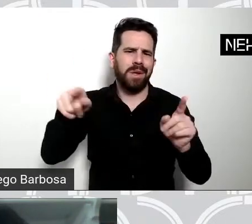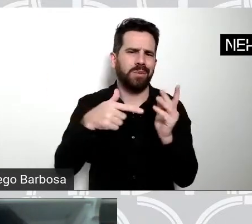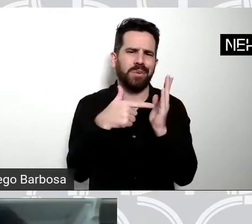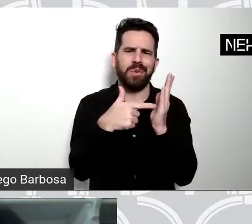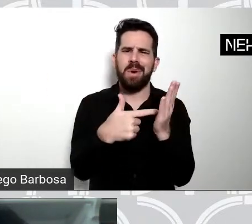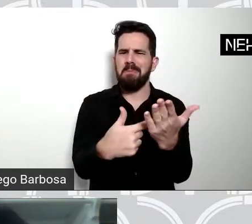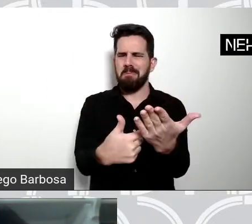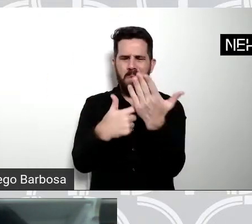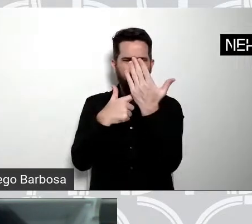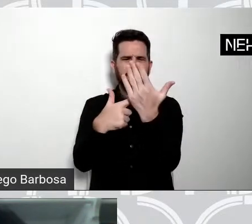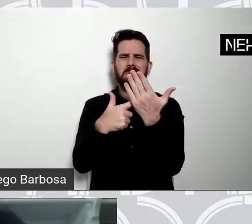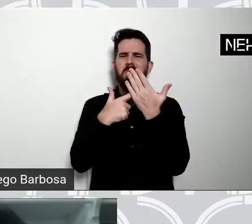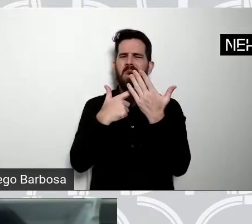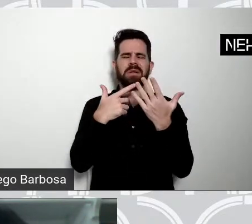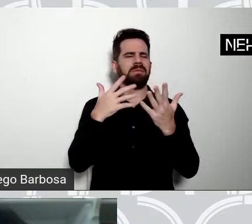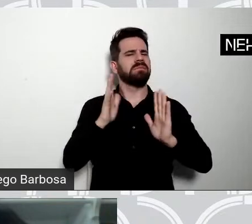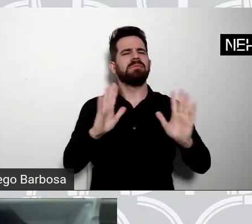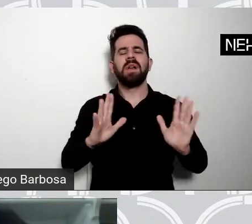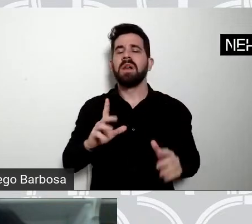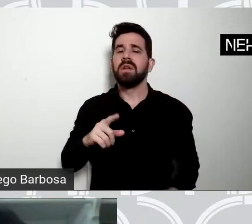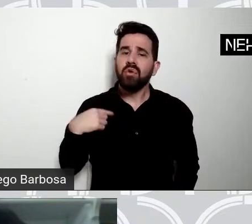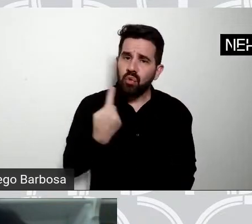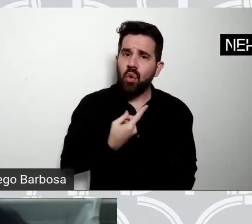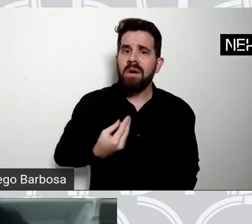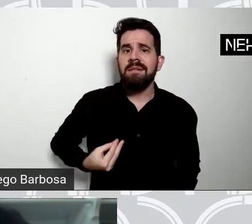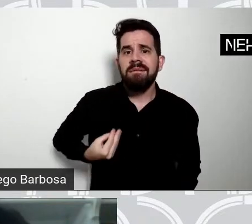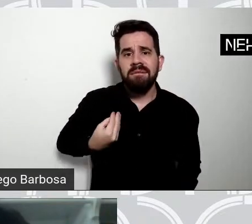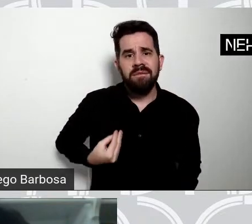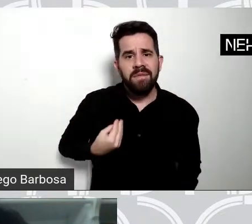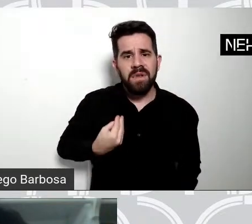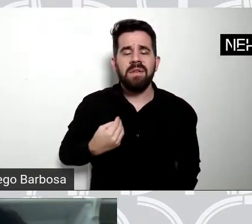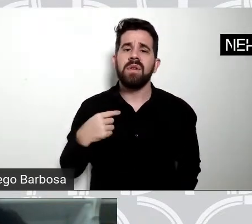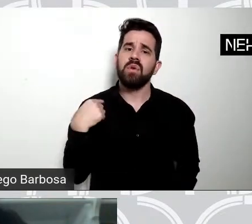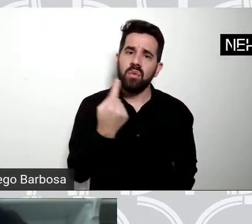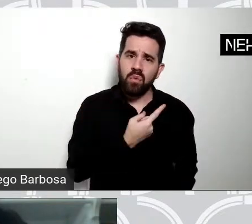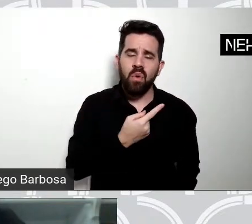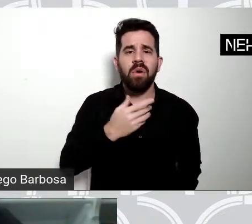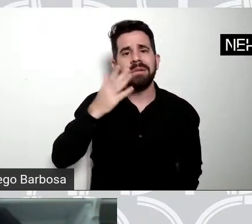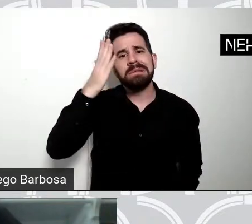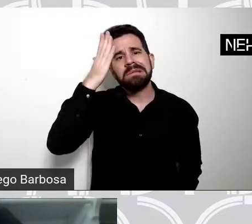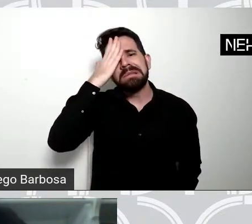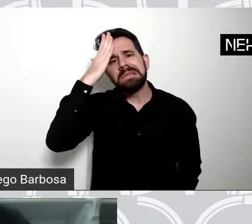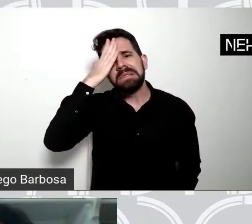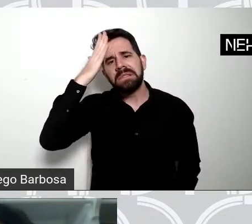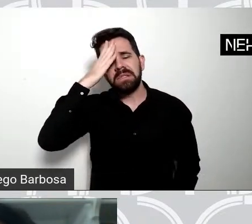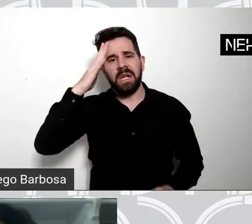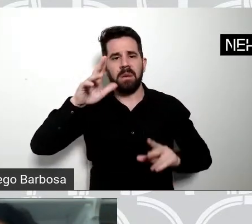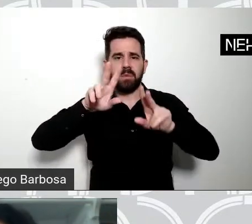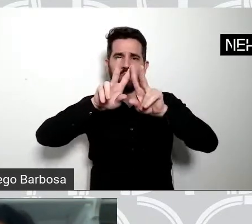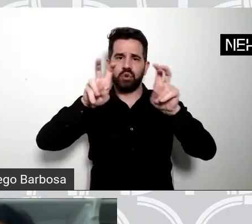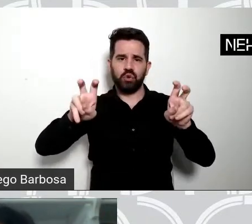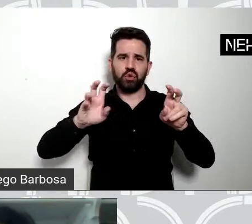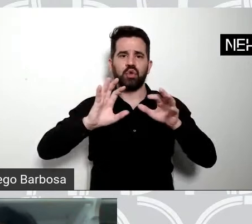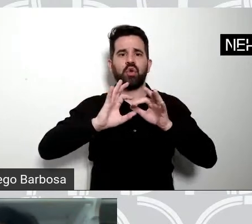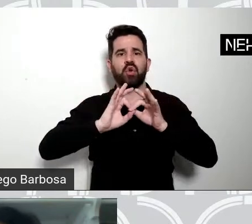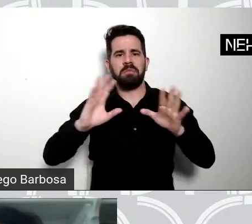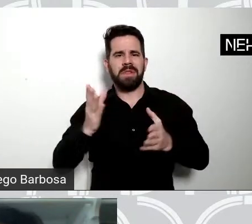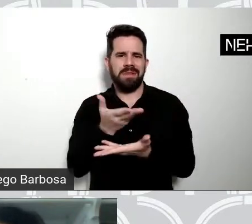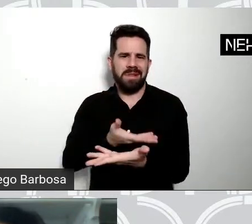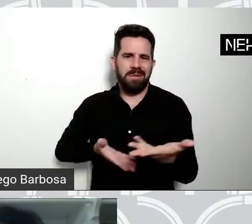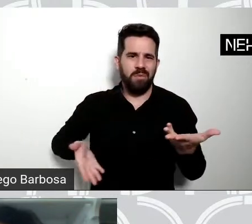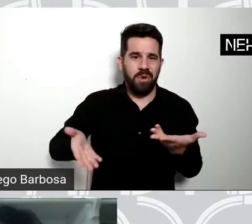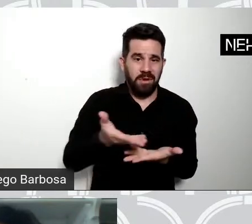vivenciamos, não é? Que é aquela que nós sabemos que nossa democracia, como diz o Achille Mbembe, com relação